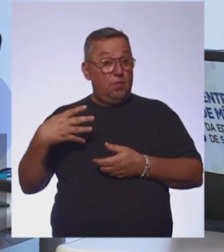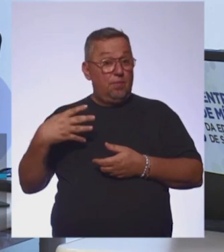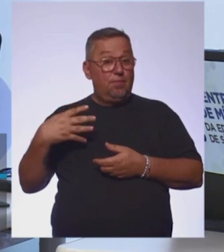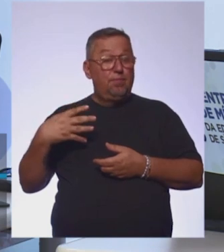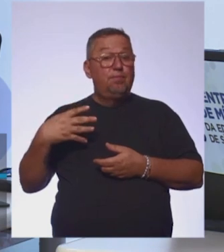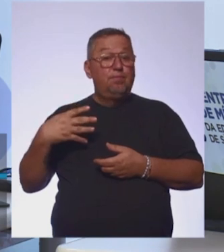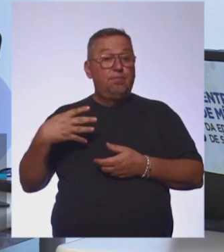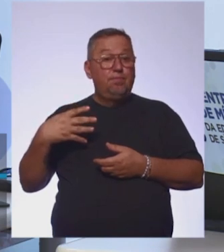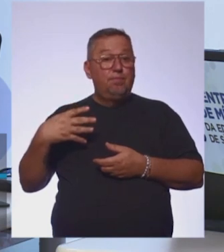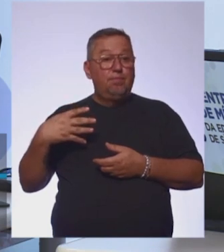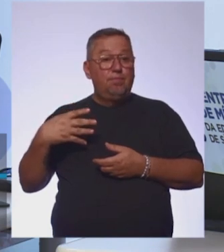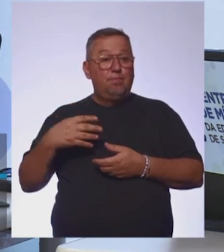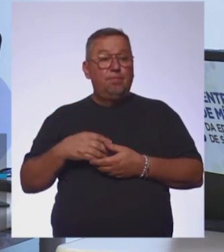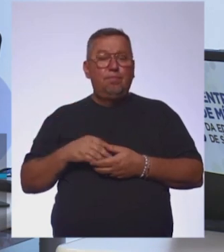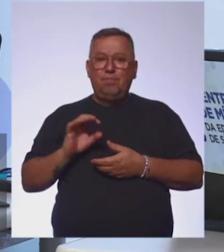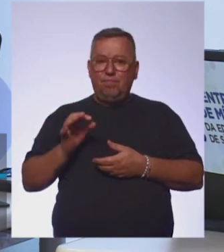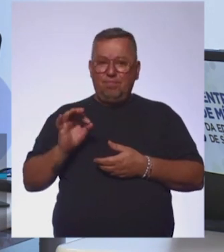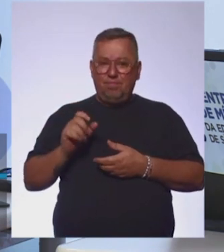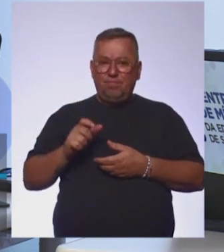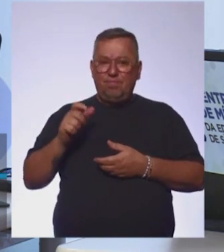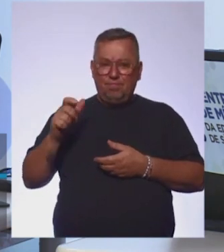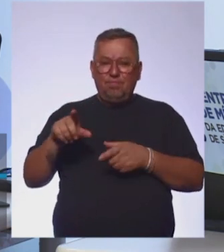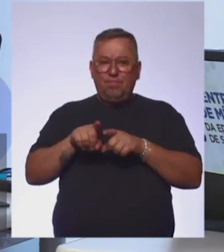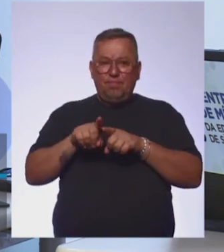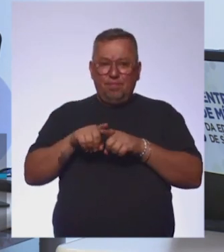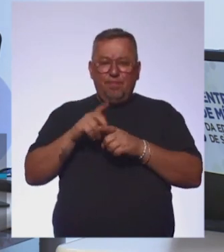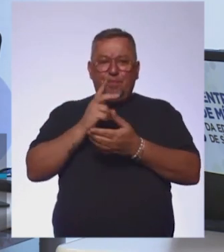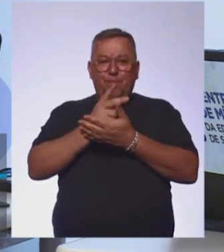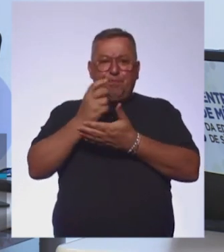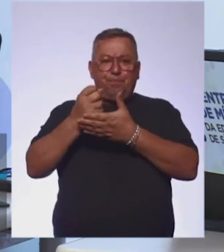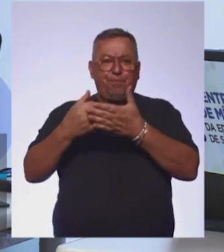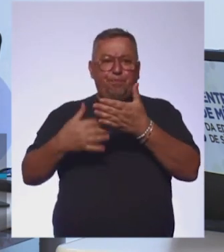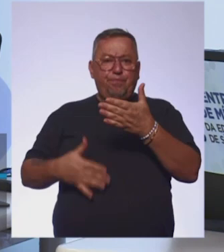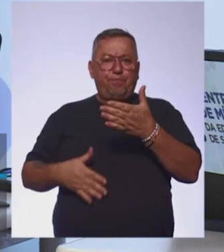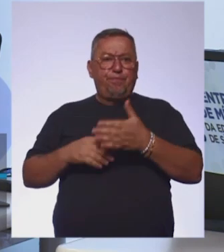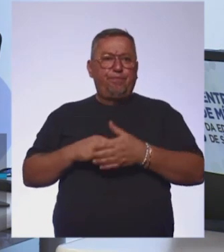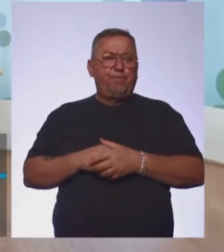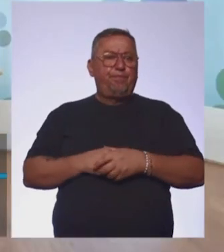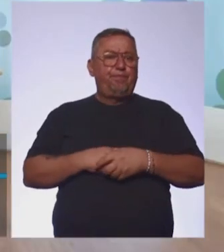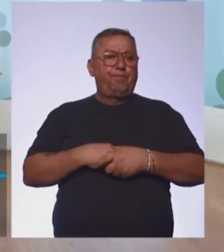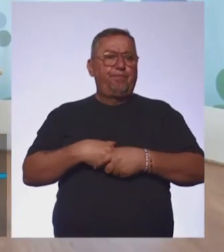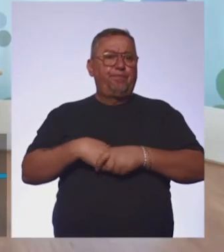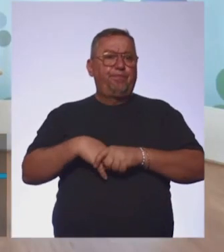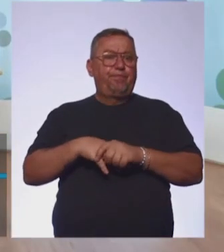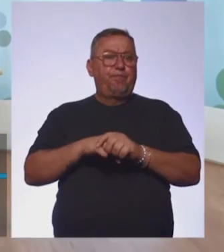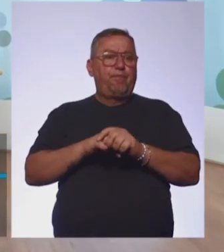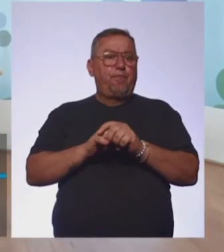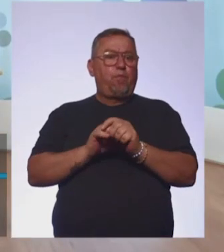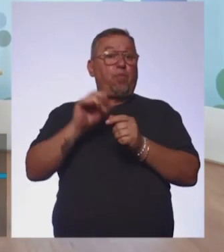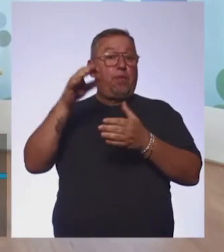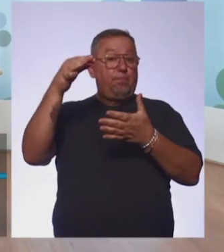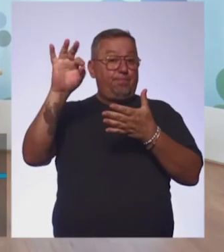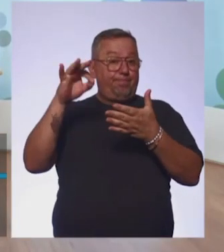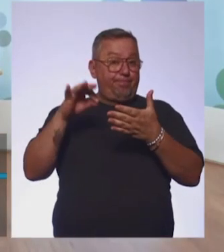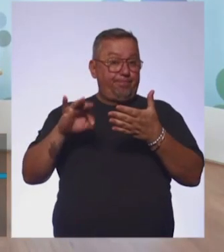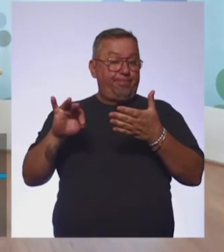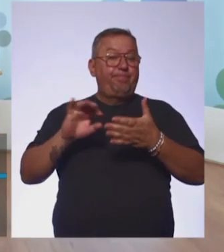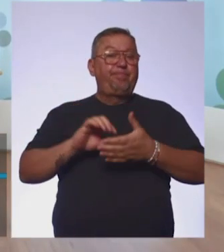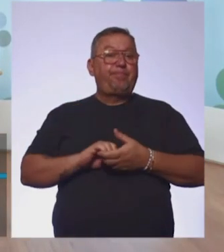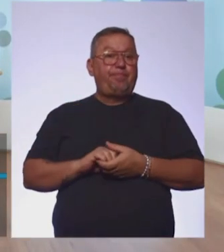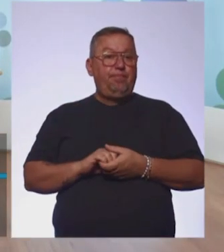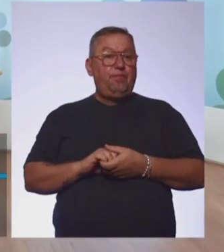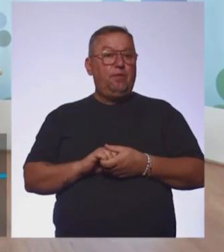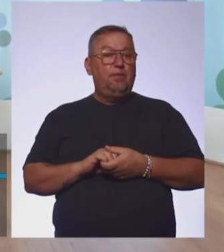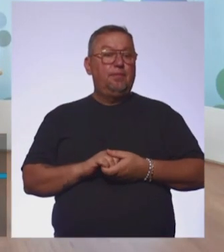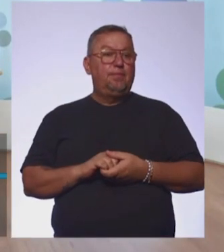4. É isso aí, a maioria. A Isabela também colocou a mesma Tá, coisa. então vamos lá. Vamos fazer a correção. Pode